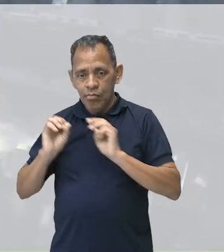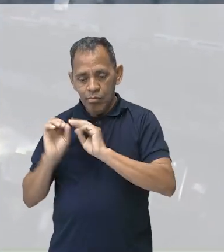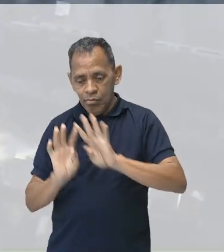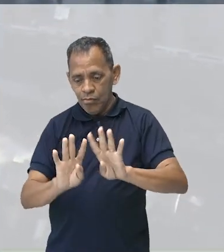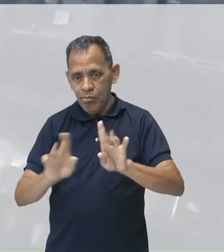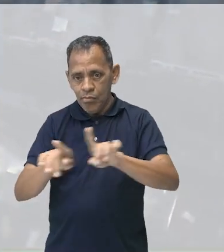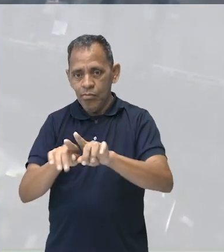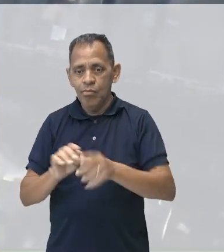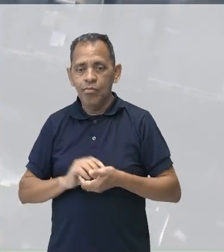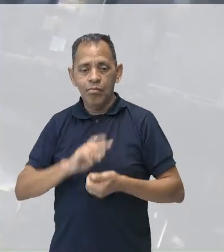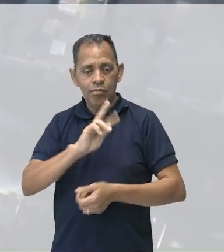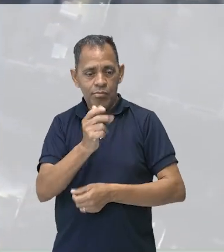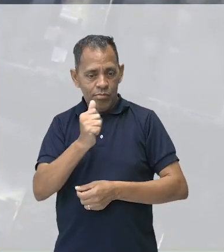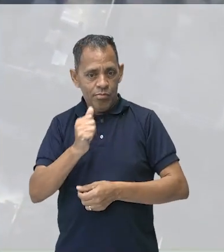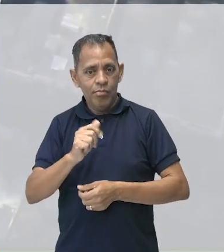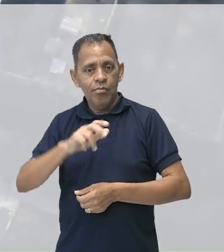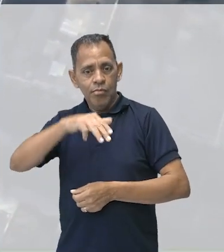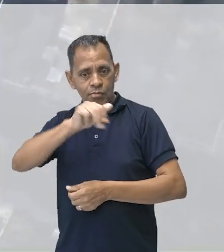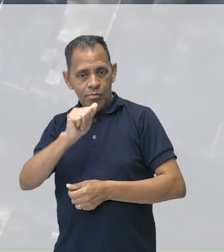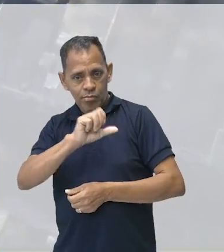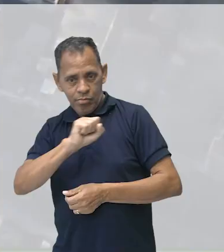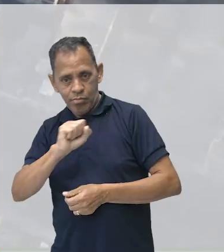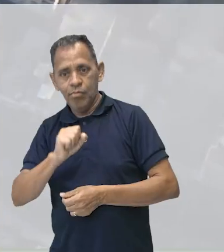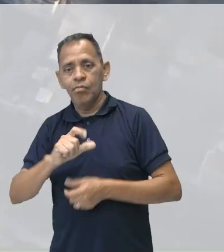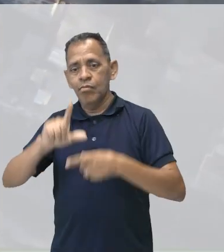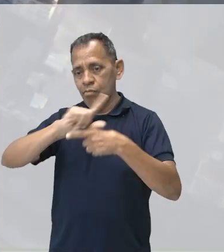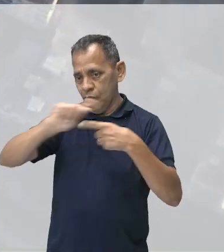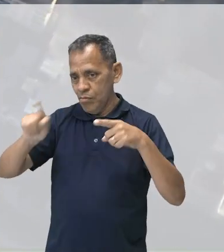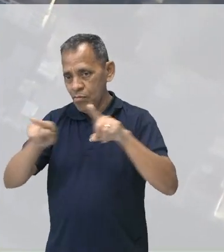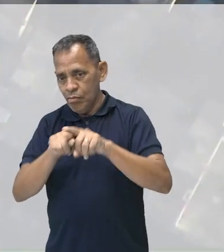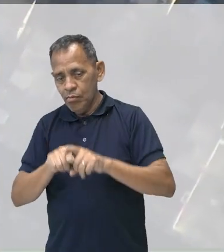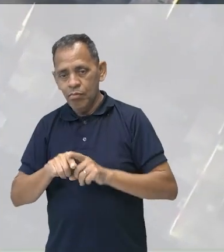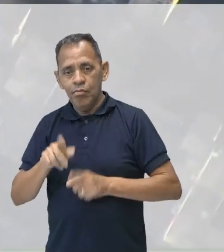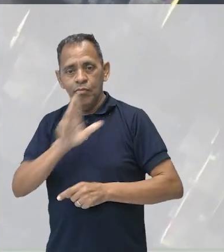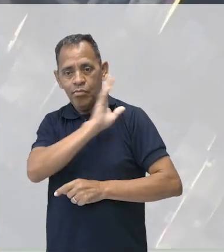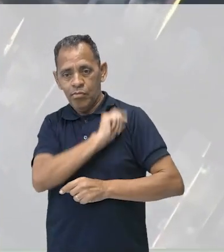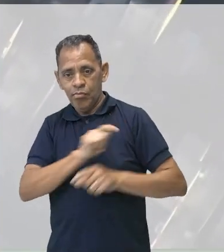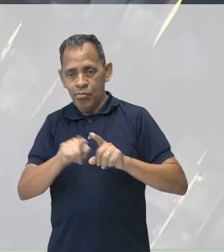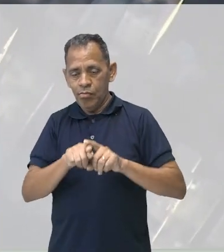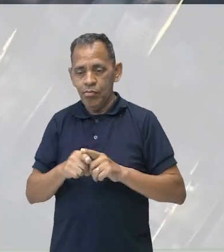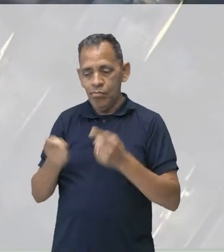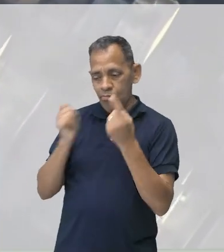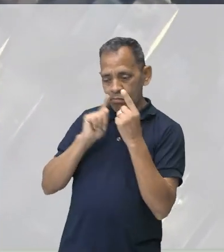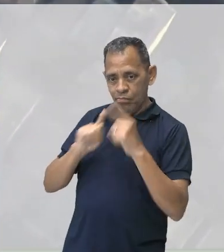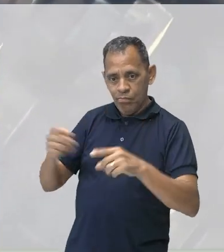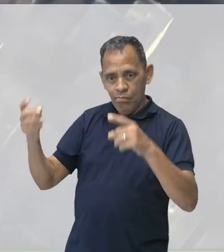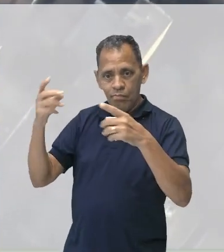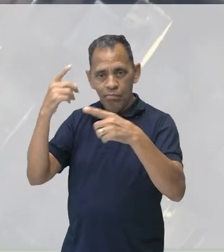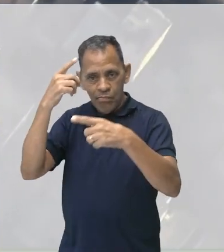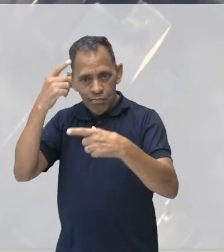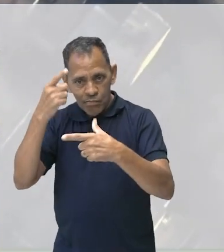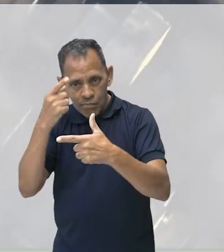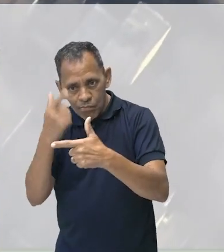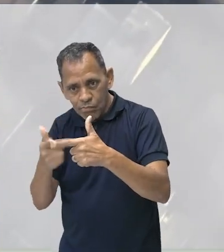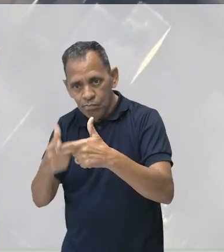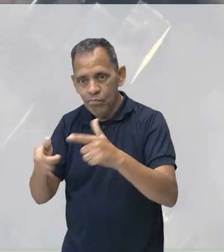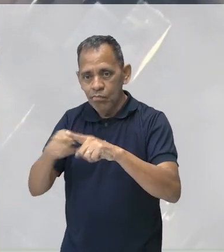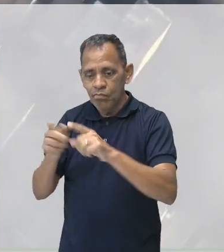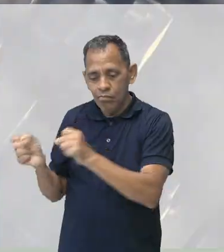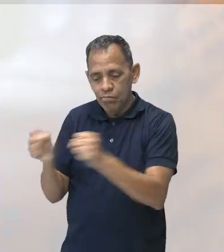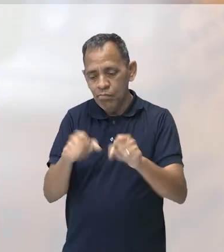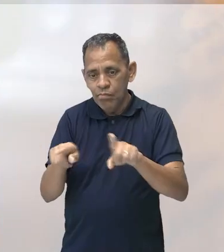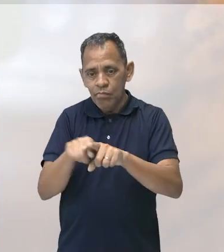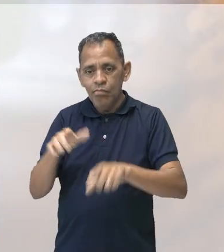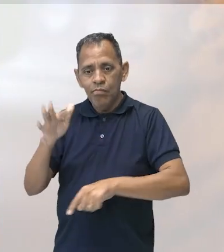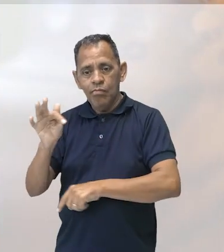uma vitória clara nas eleições palestinas, desencadeando uma violenta luta de poder em 2007 com o partido